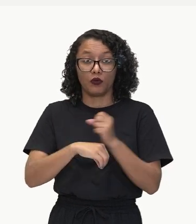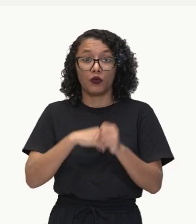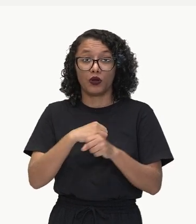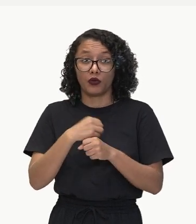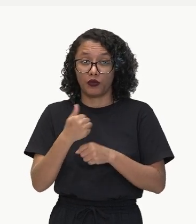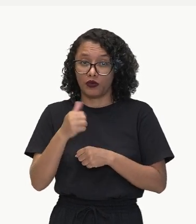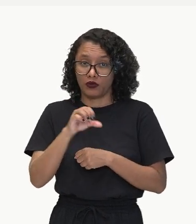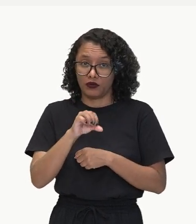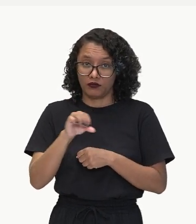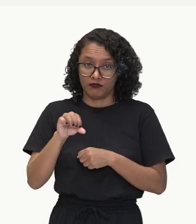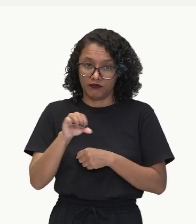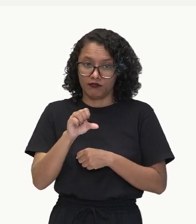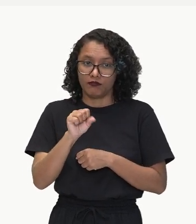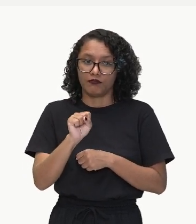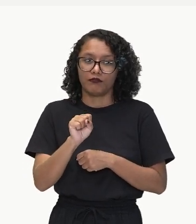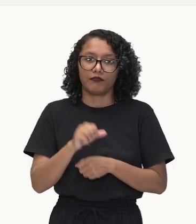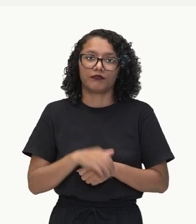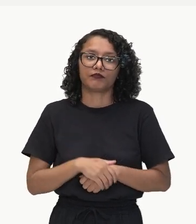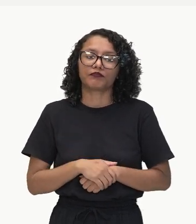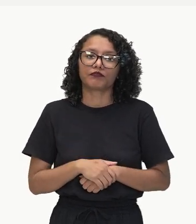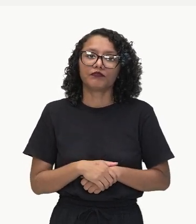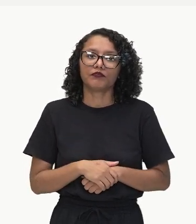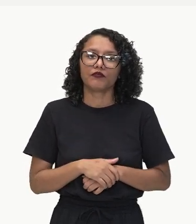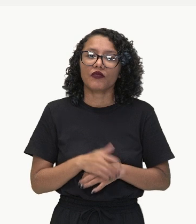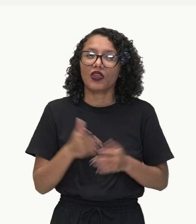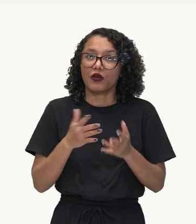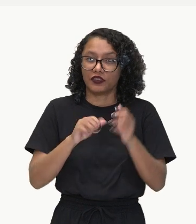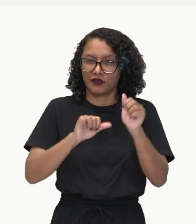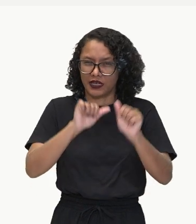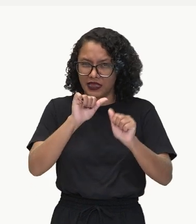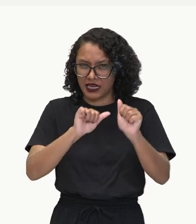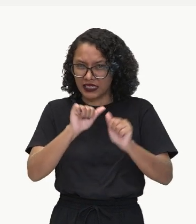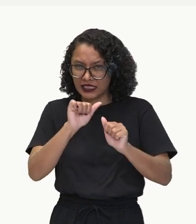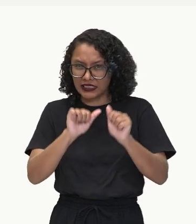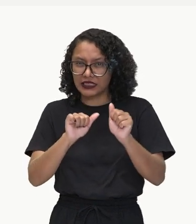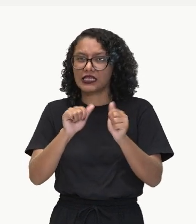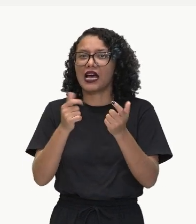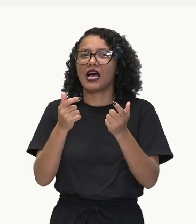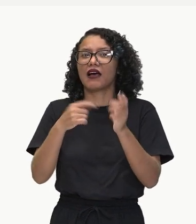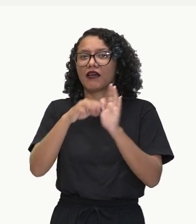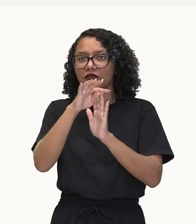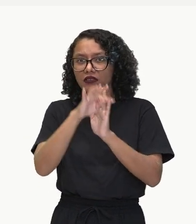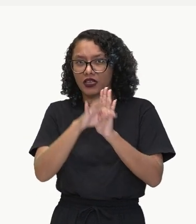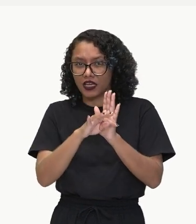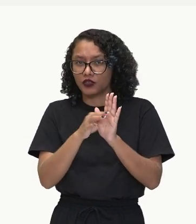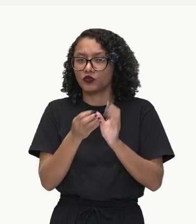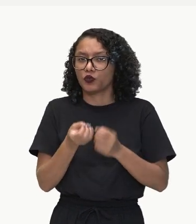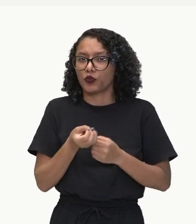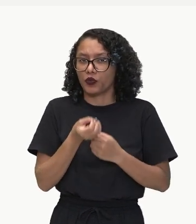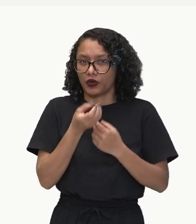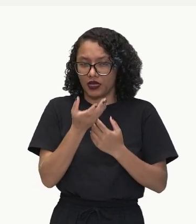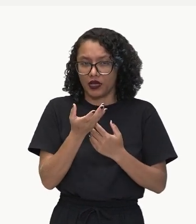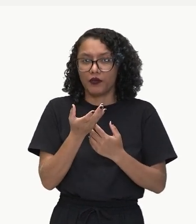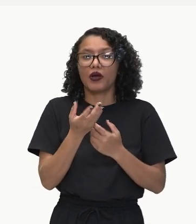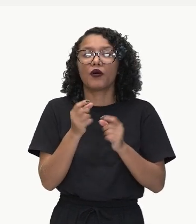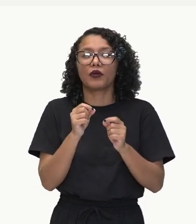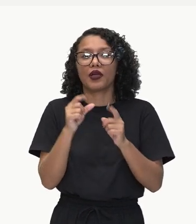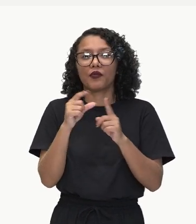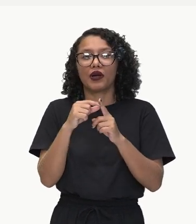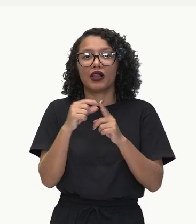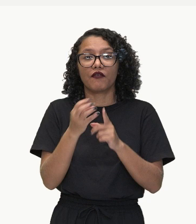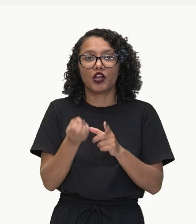1998. Muito bem, vamos analisar aqui, ele cria algumas palavras novas nesse poema dele, o Manuel de Barros. Ele